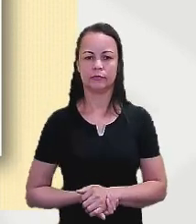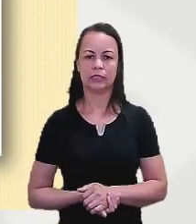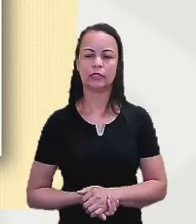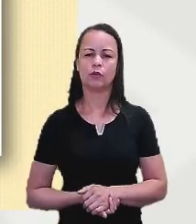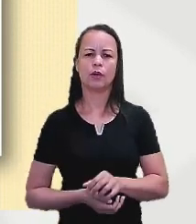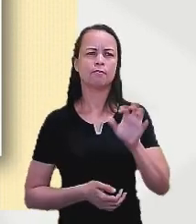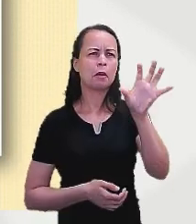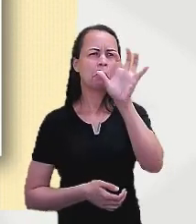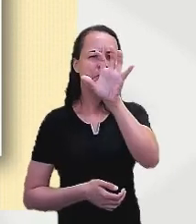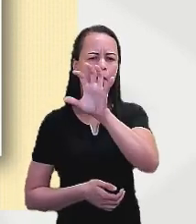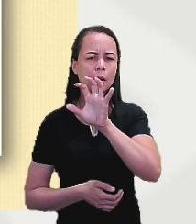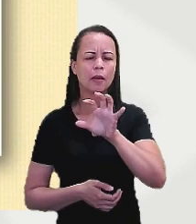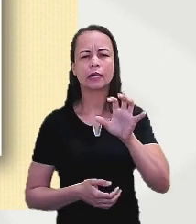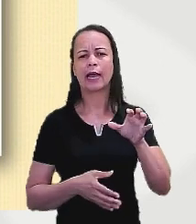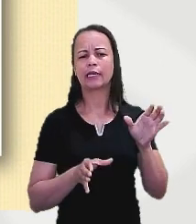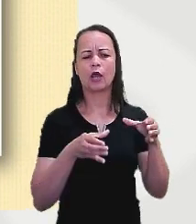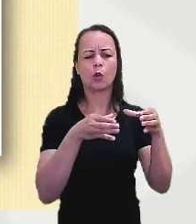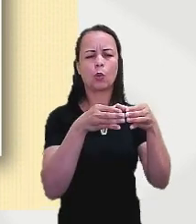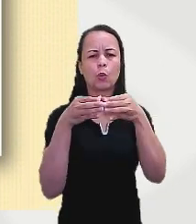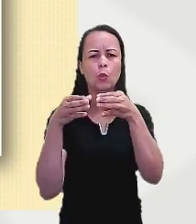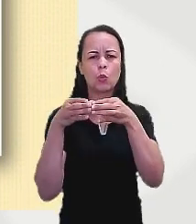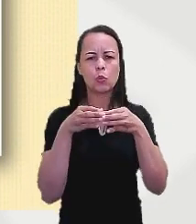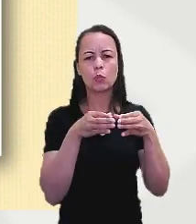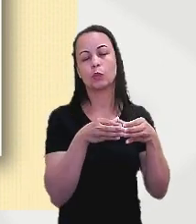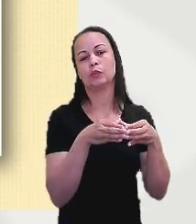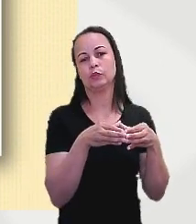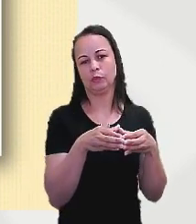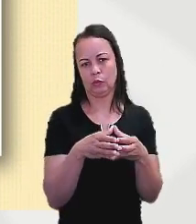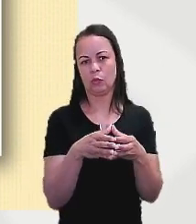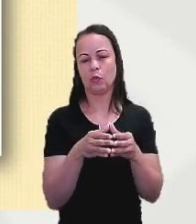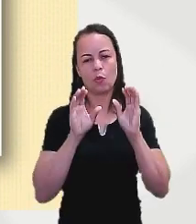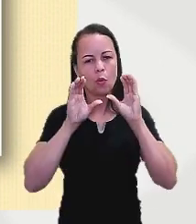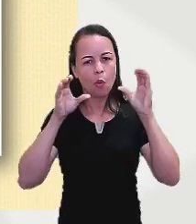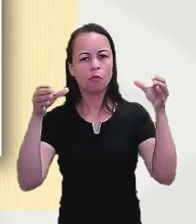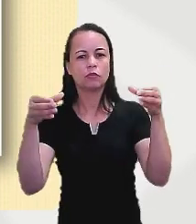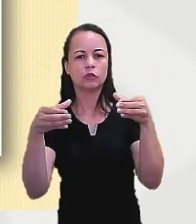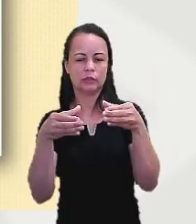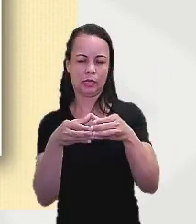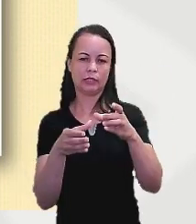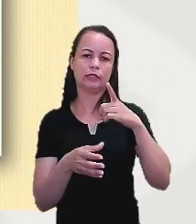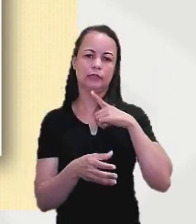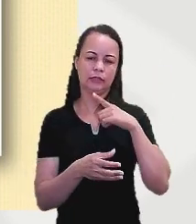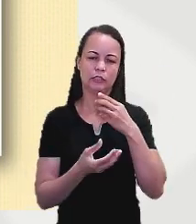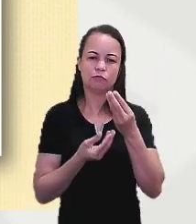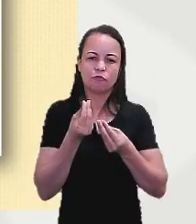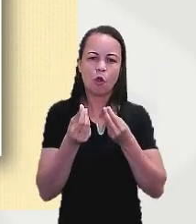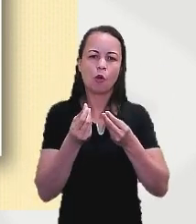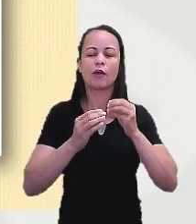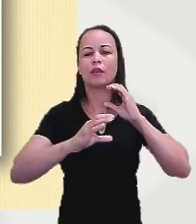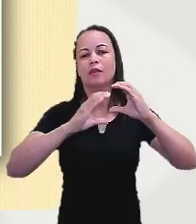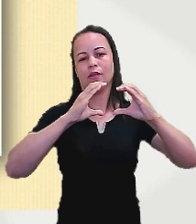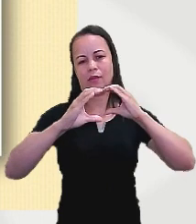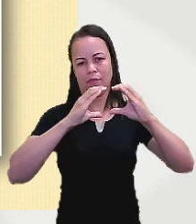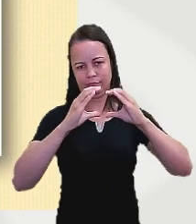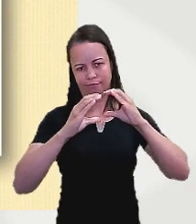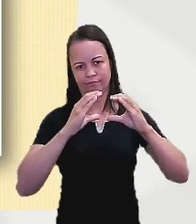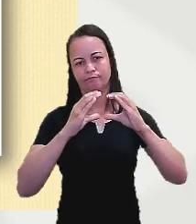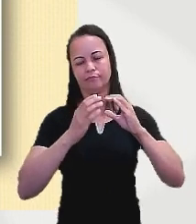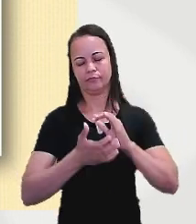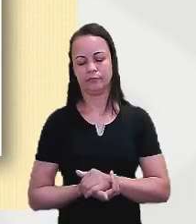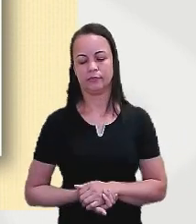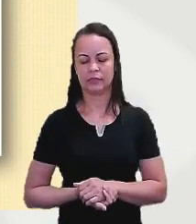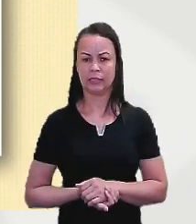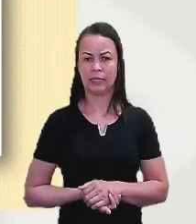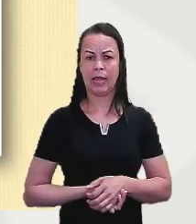cada região, cada grupo, cada comunidade tem sua forma de se comunicar. Então, não